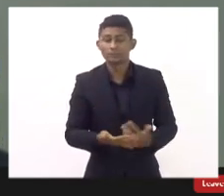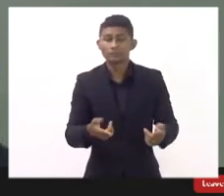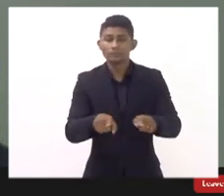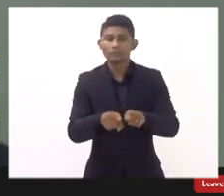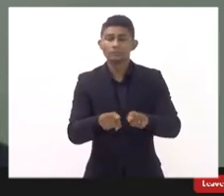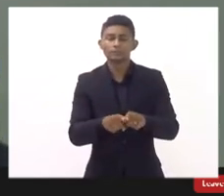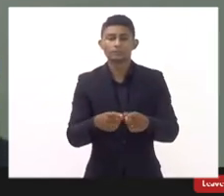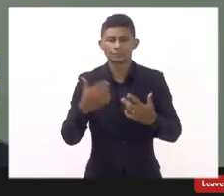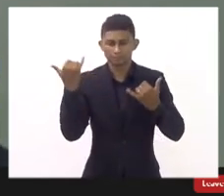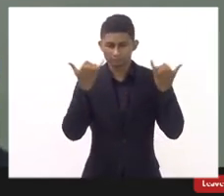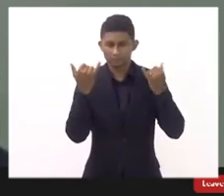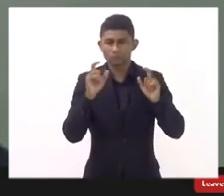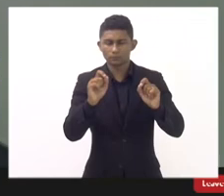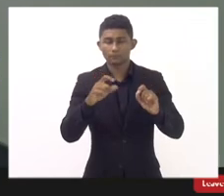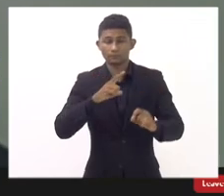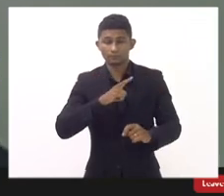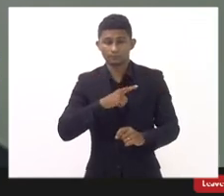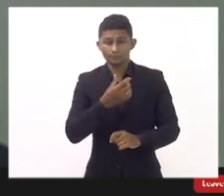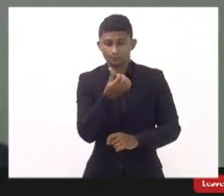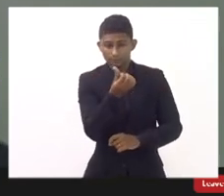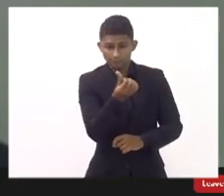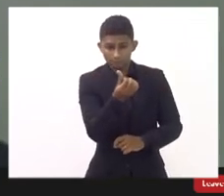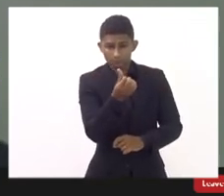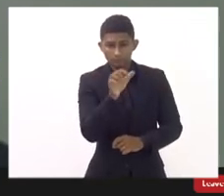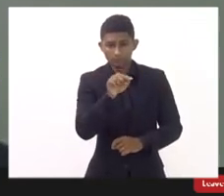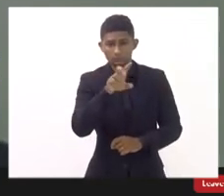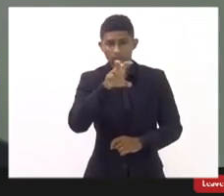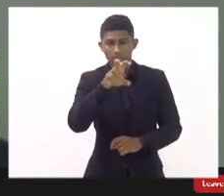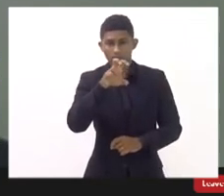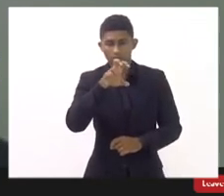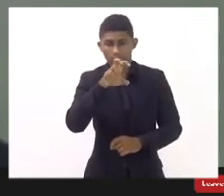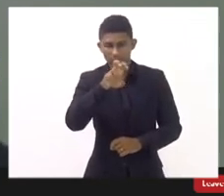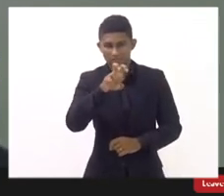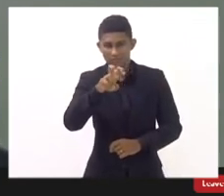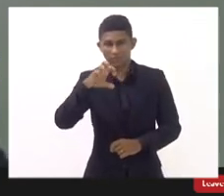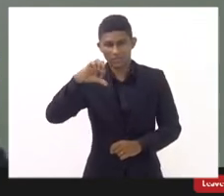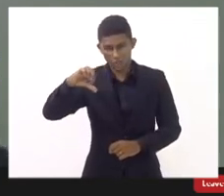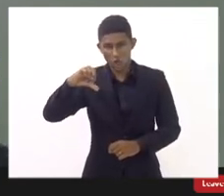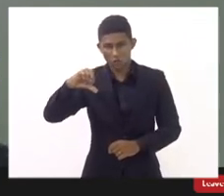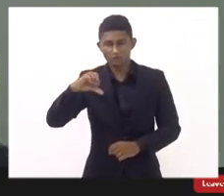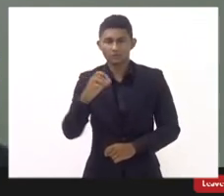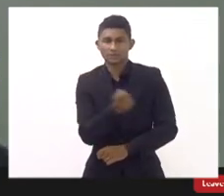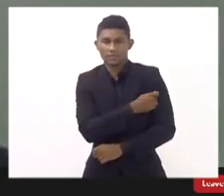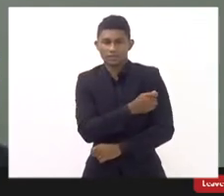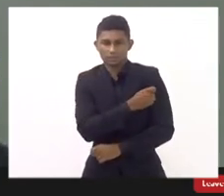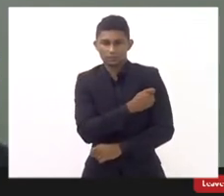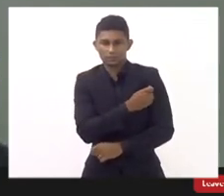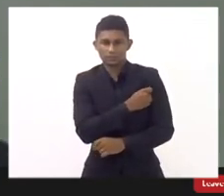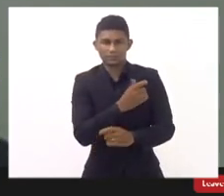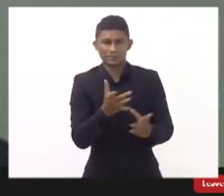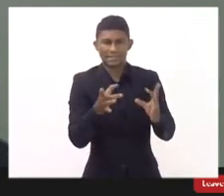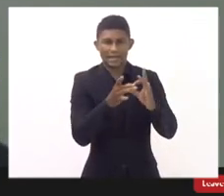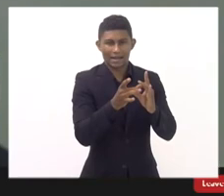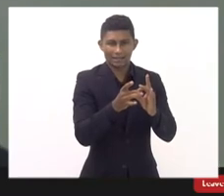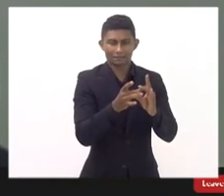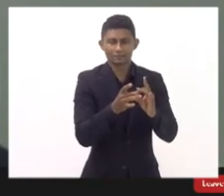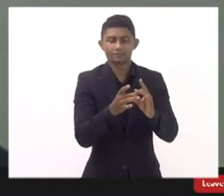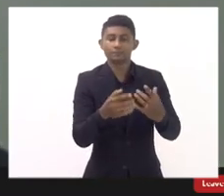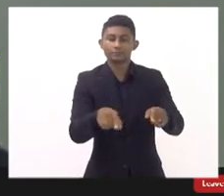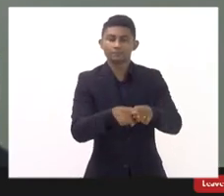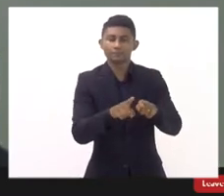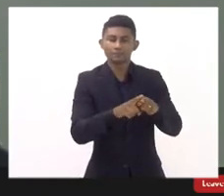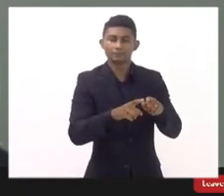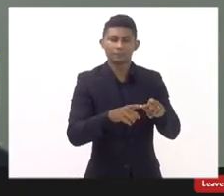números, nós temos 6.559 estudantes no integrado. Juntando isso mais projetos